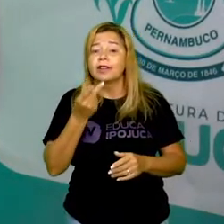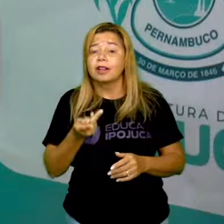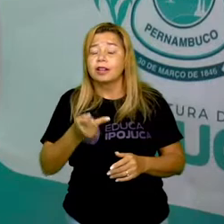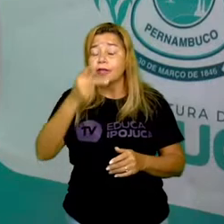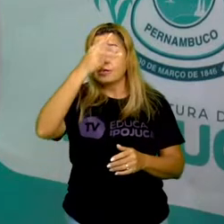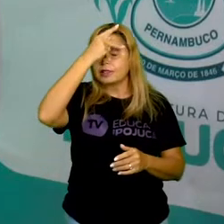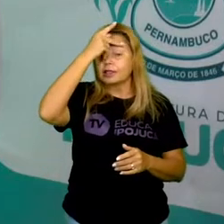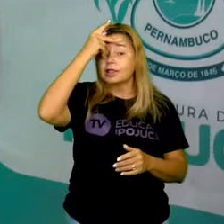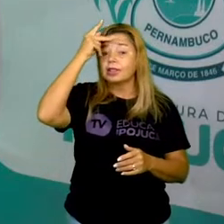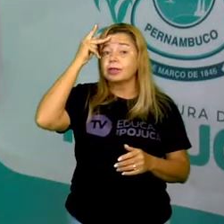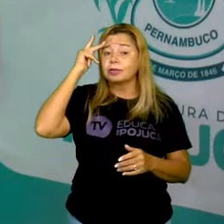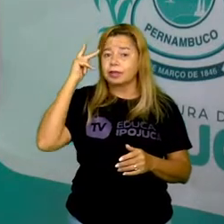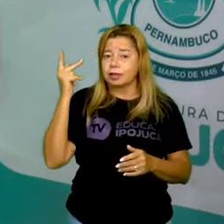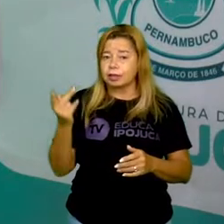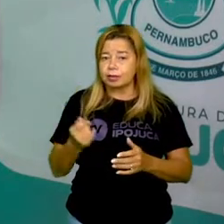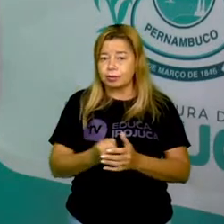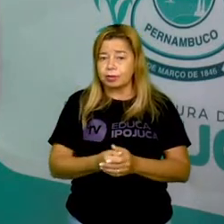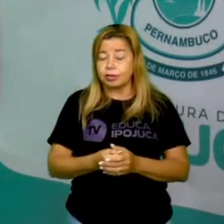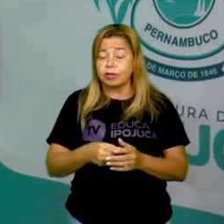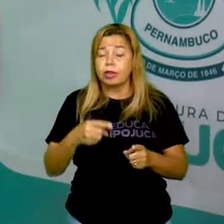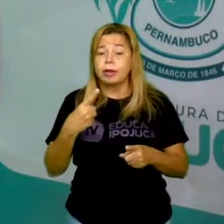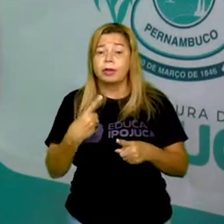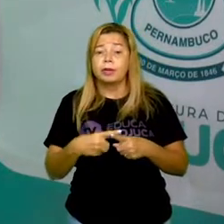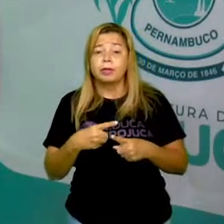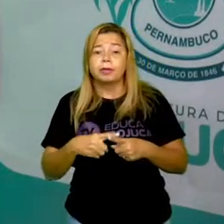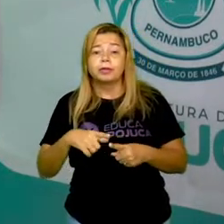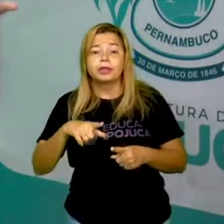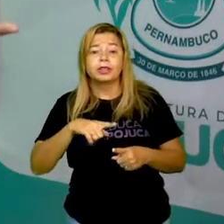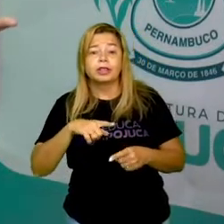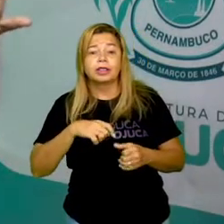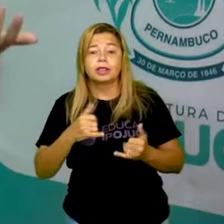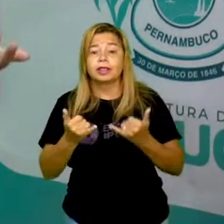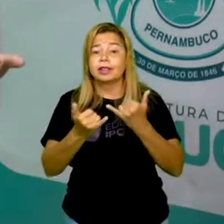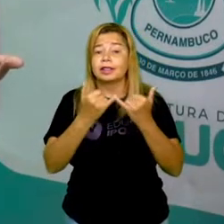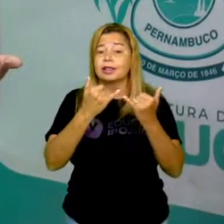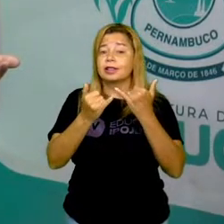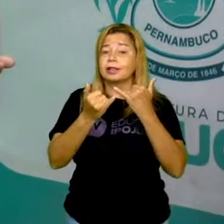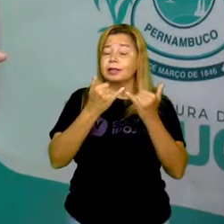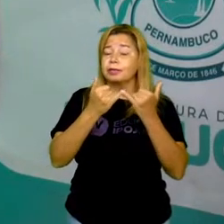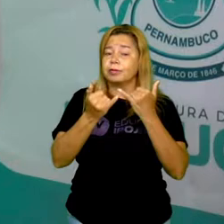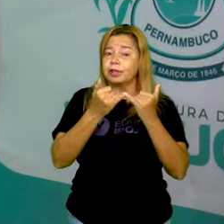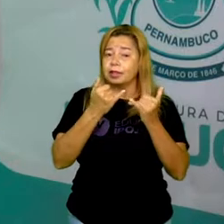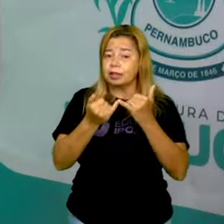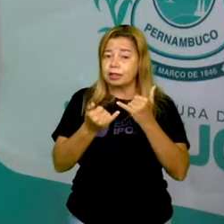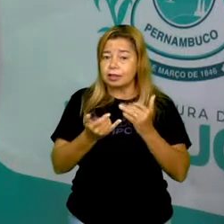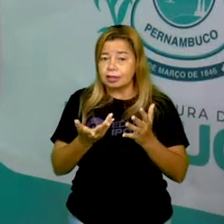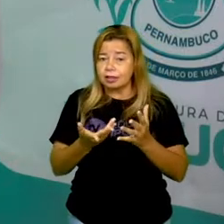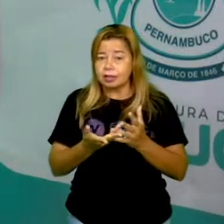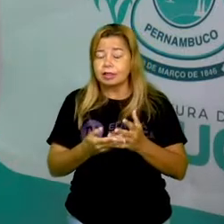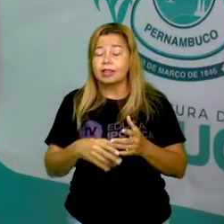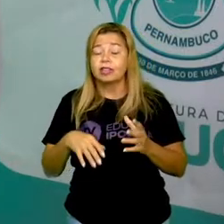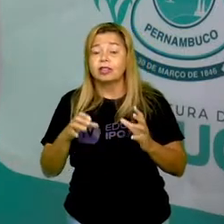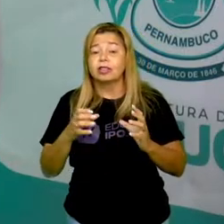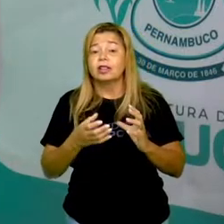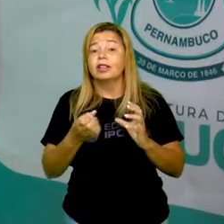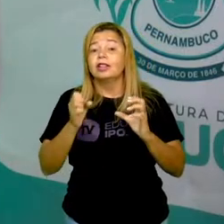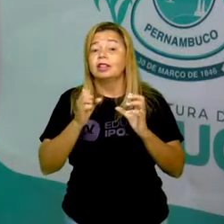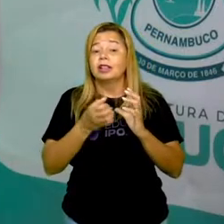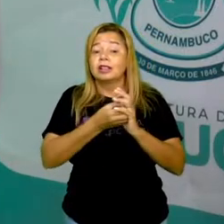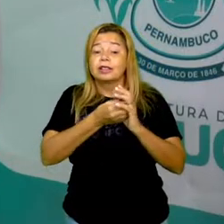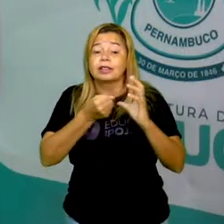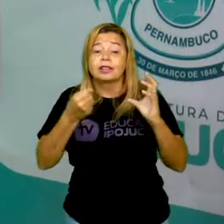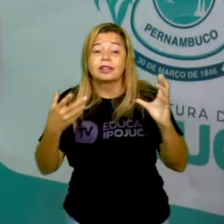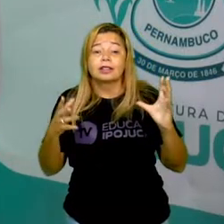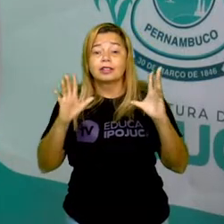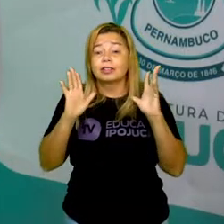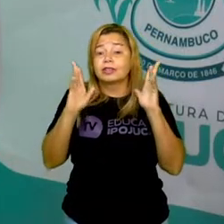justamente por ter essa similaridade entre algumas características desses animais serem semelhantes às